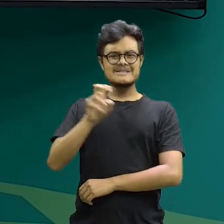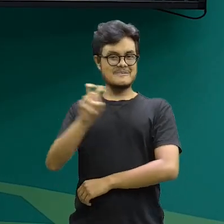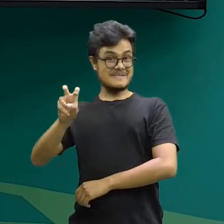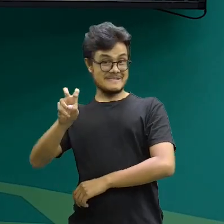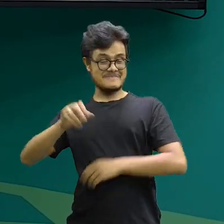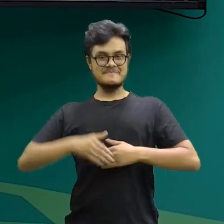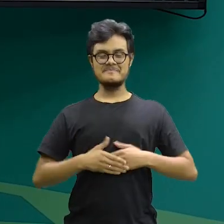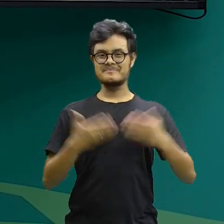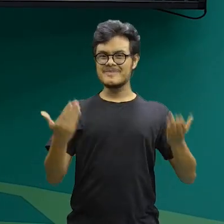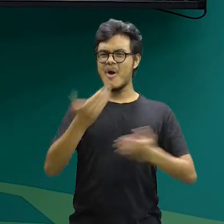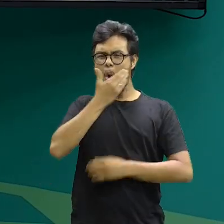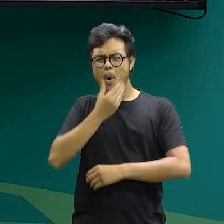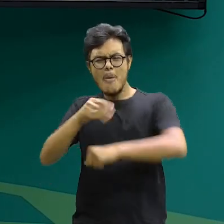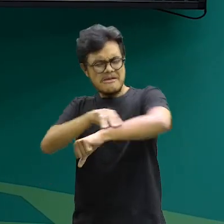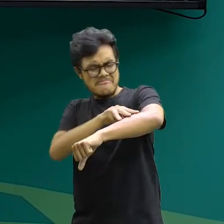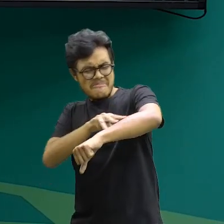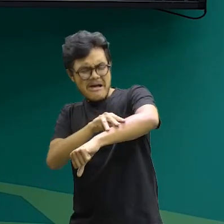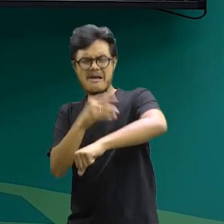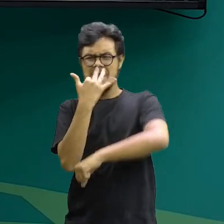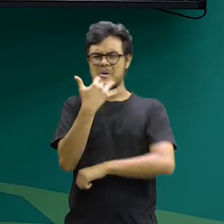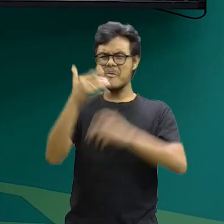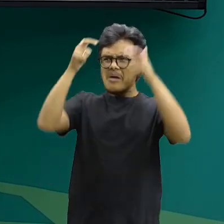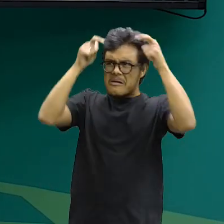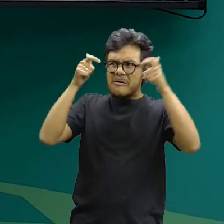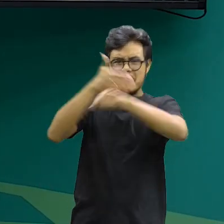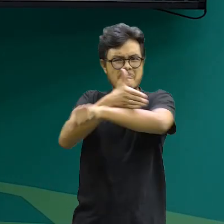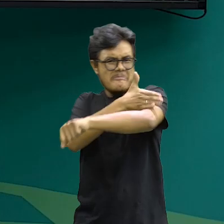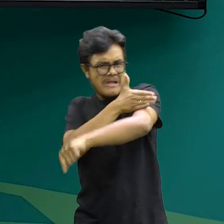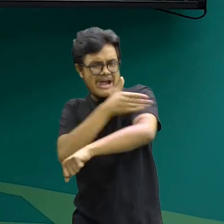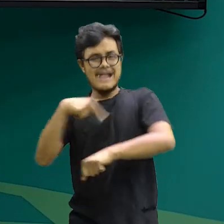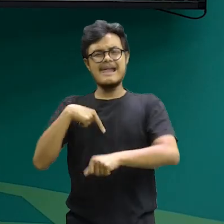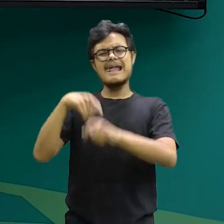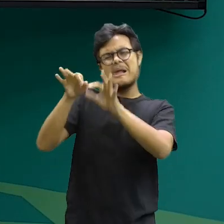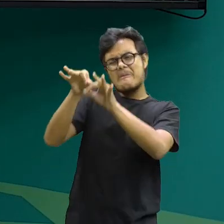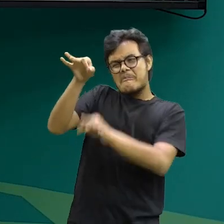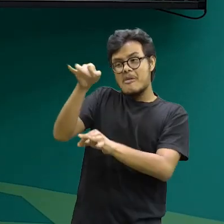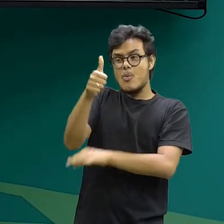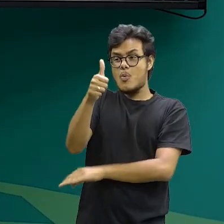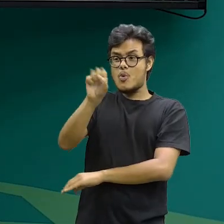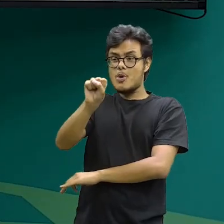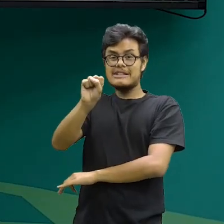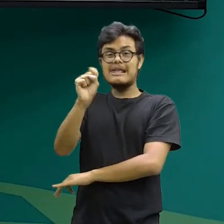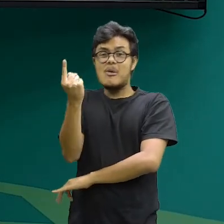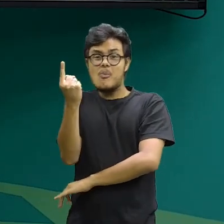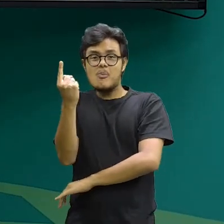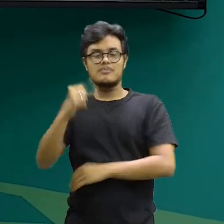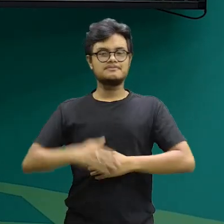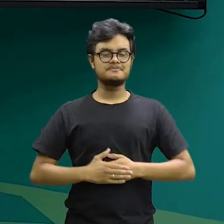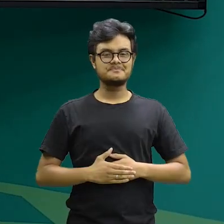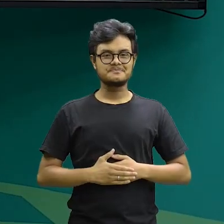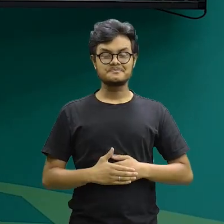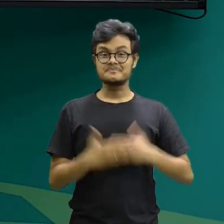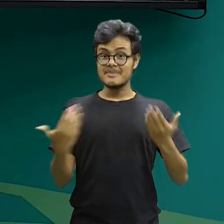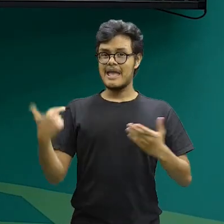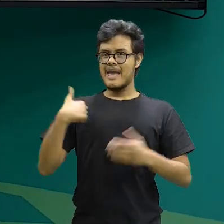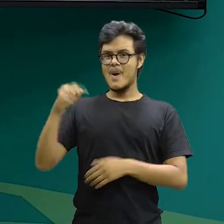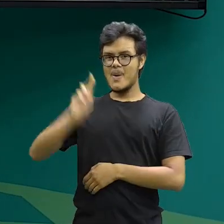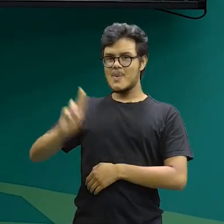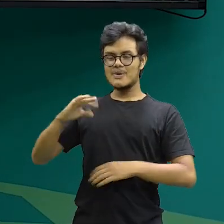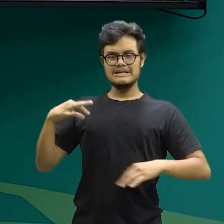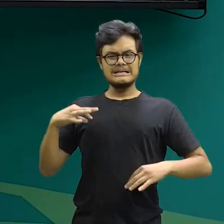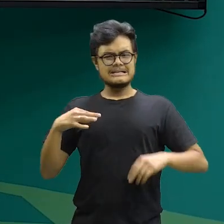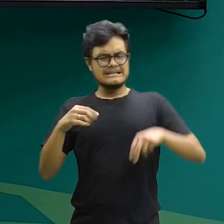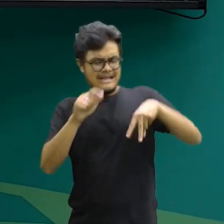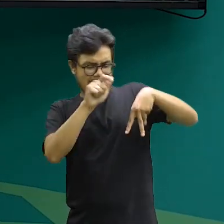anos. Um homem pardo, cabelos grisalhos, tem a estatura de 1,81 m. Estou trajando aqui uma